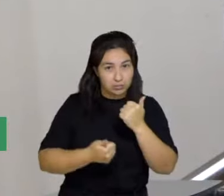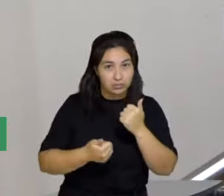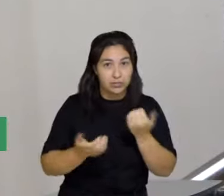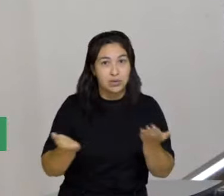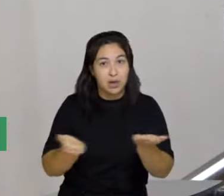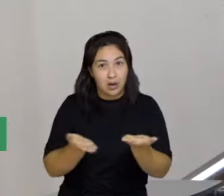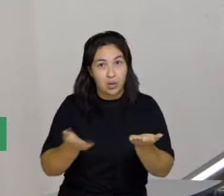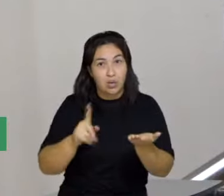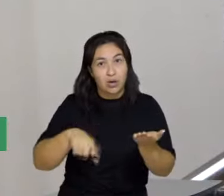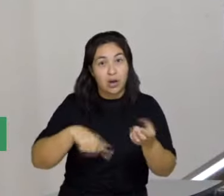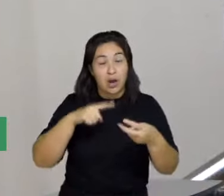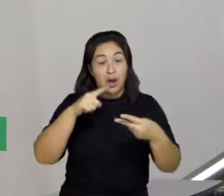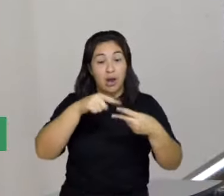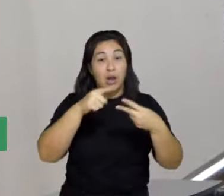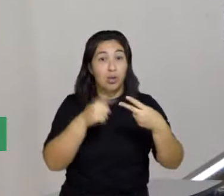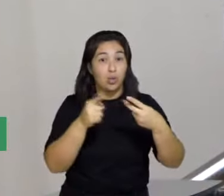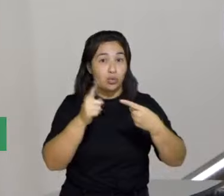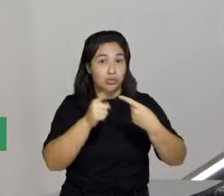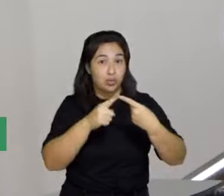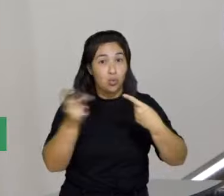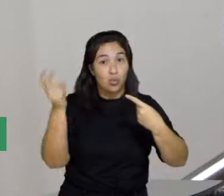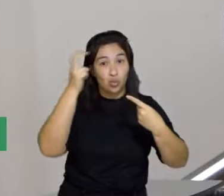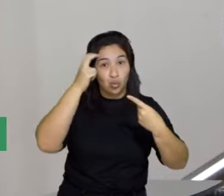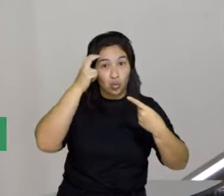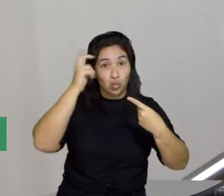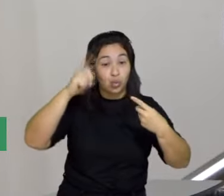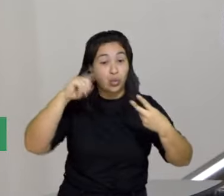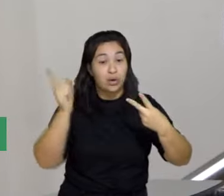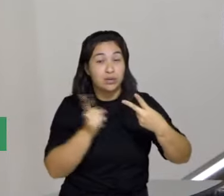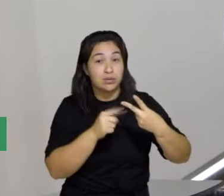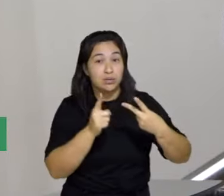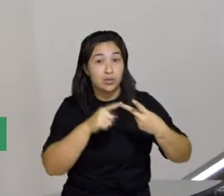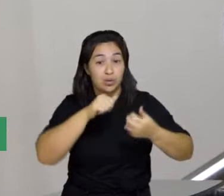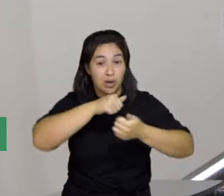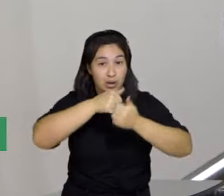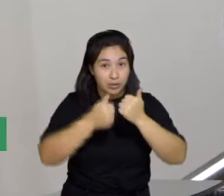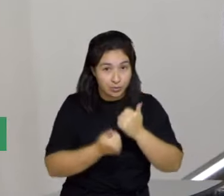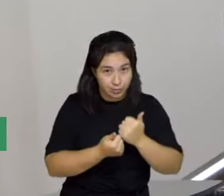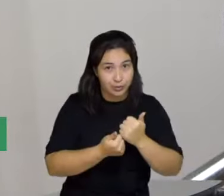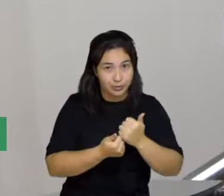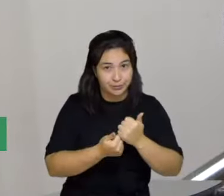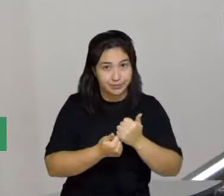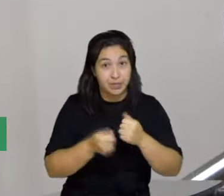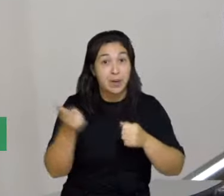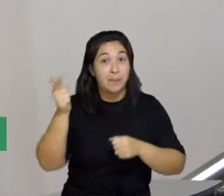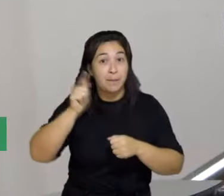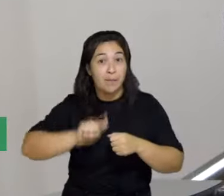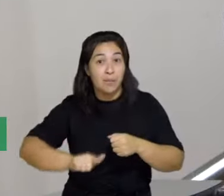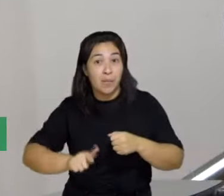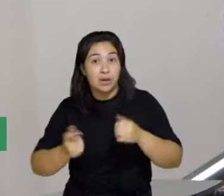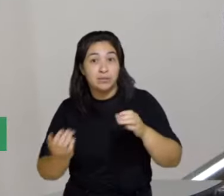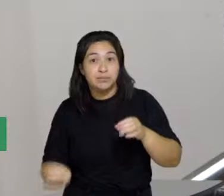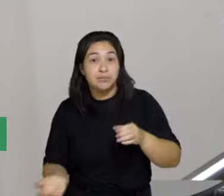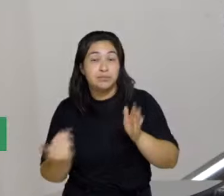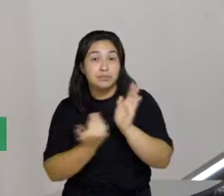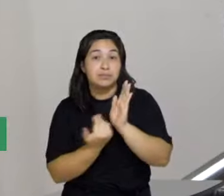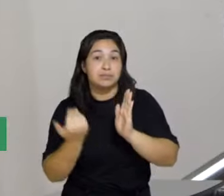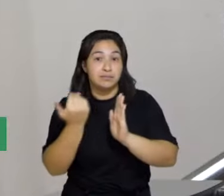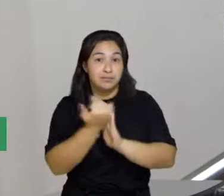uma segunda comissão, Esporte e Lazer, e tivemos acoplada a esta Comissão de